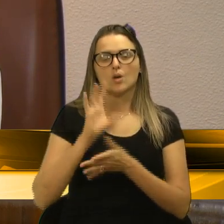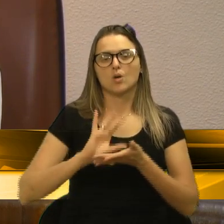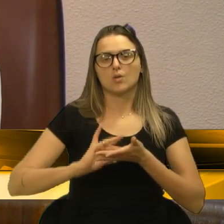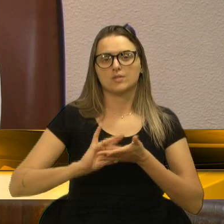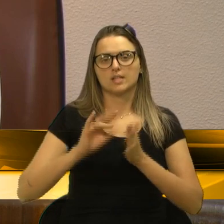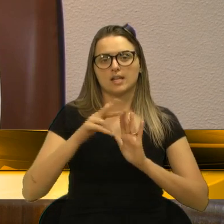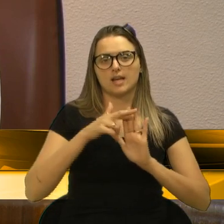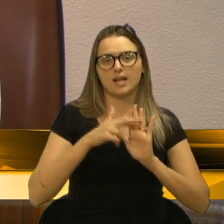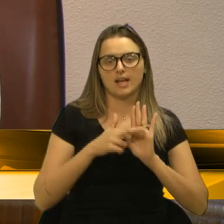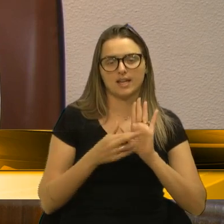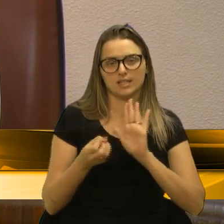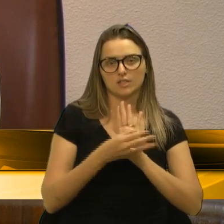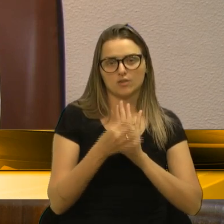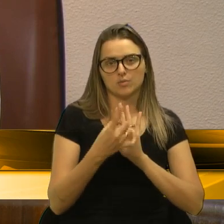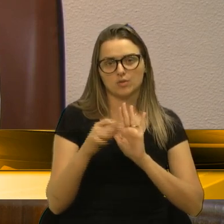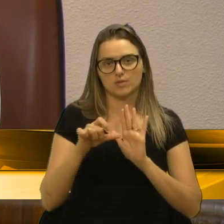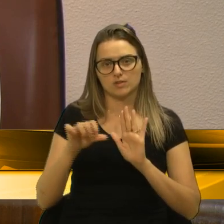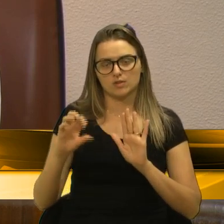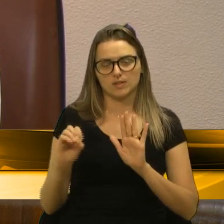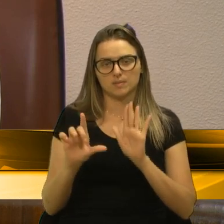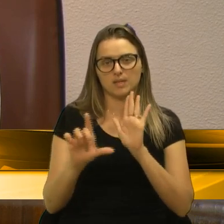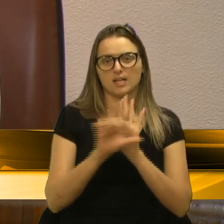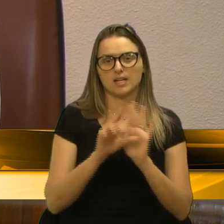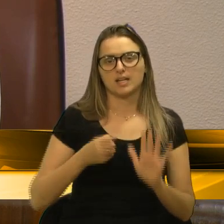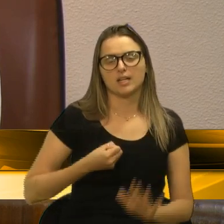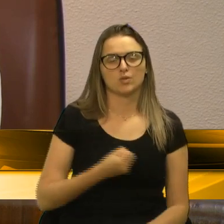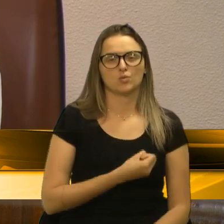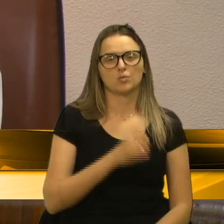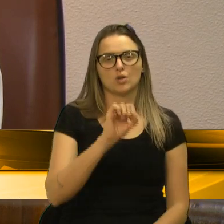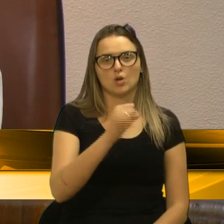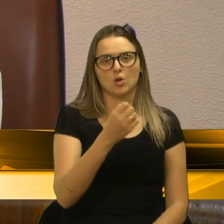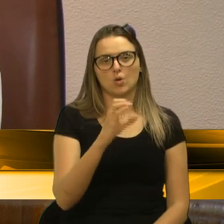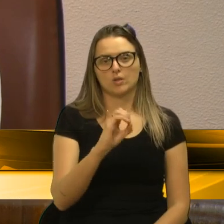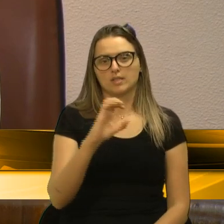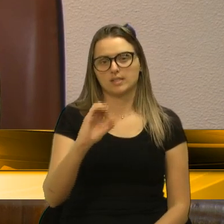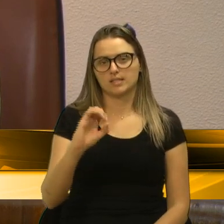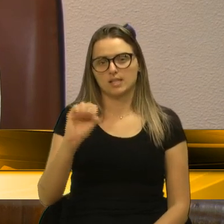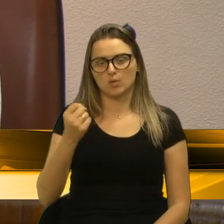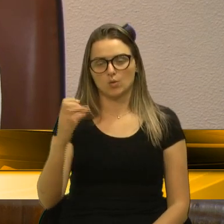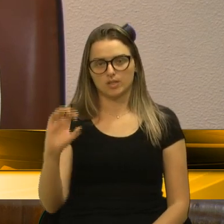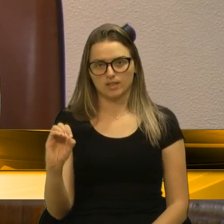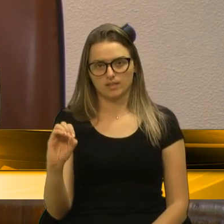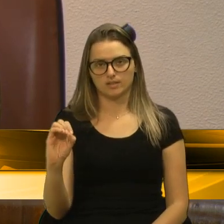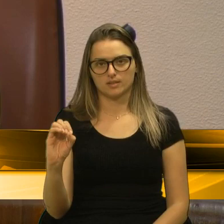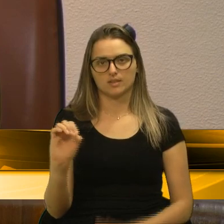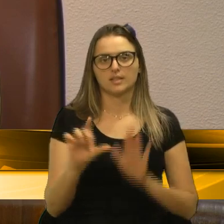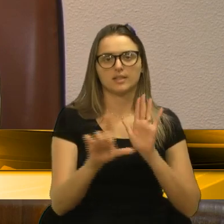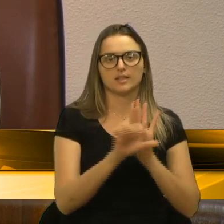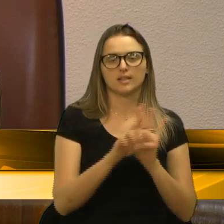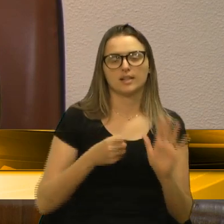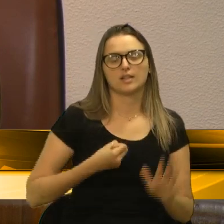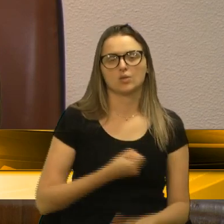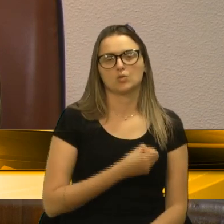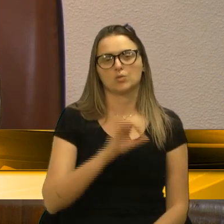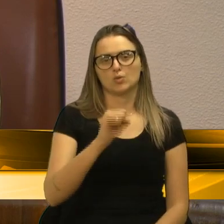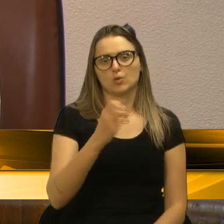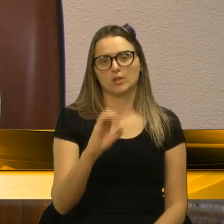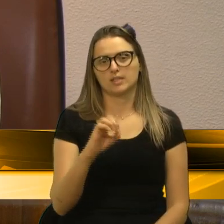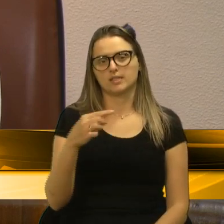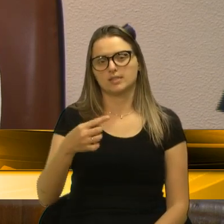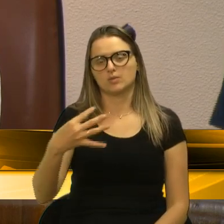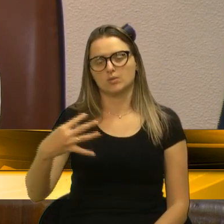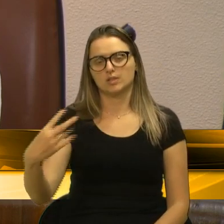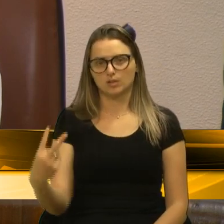em 1990 pelas leis número 80.080 e número